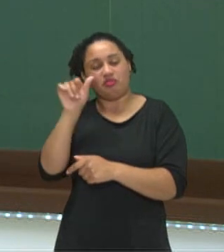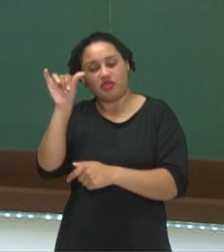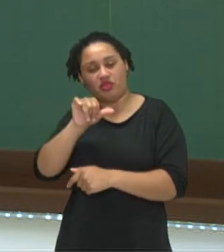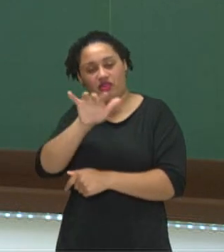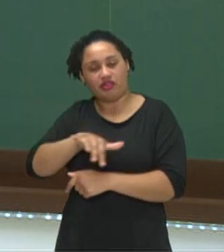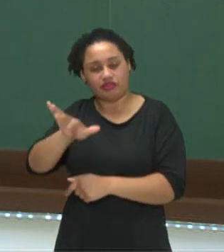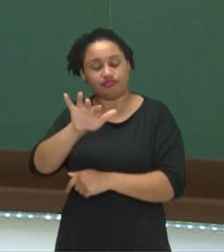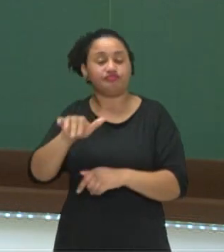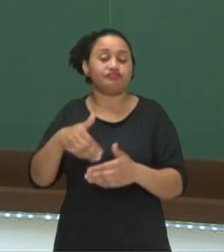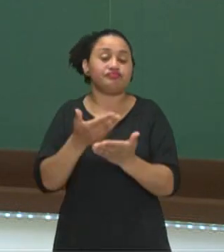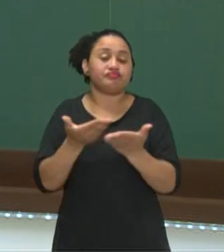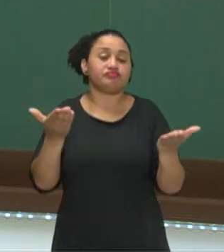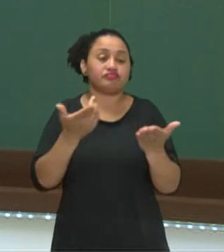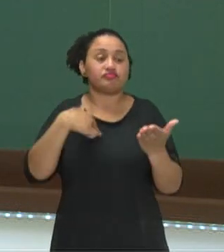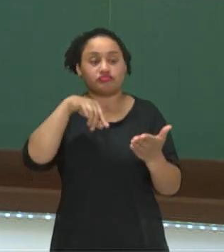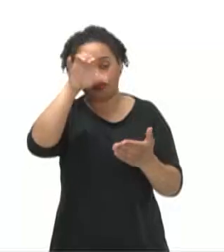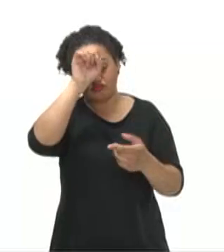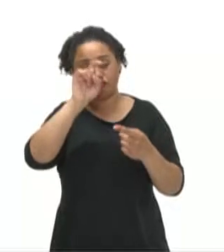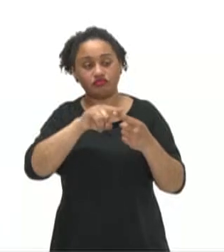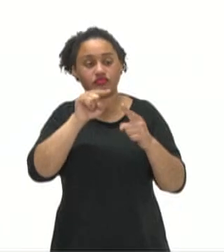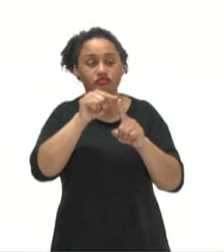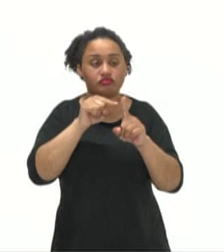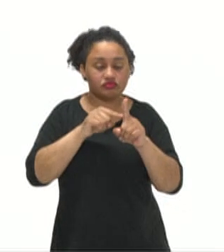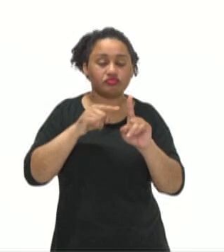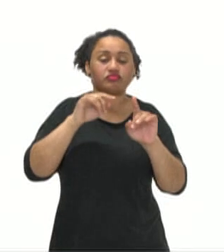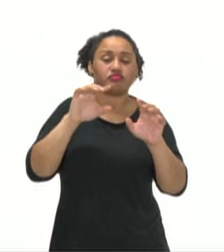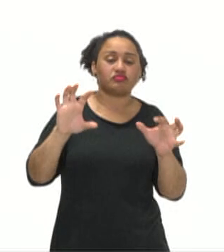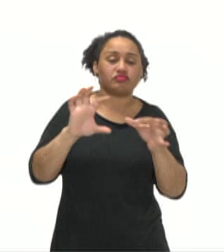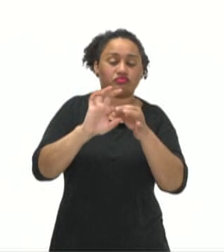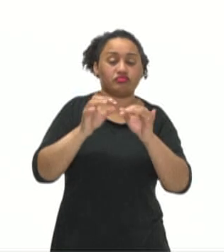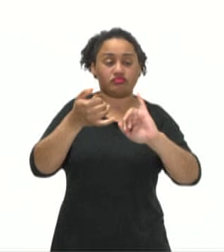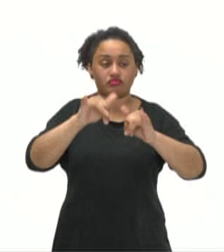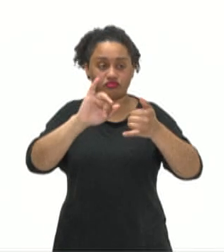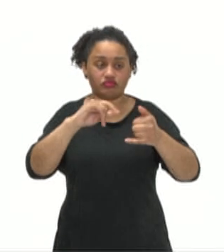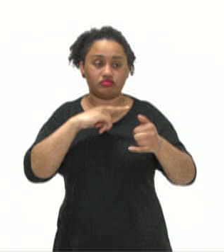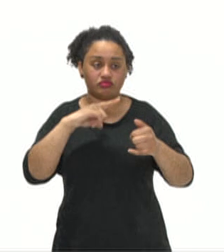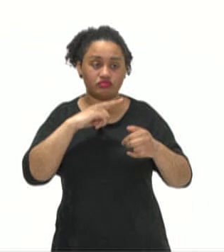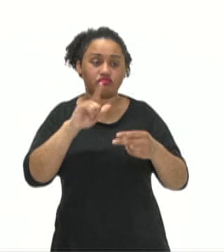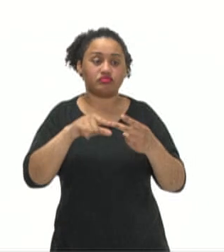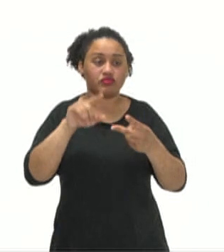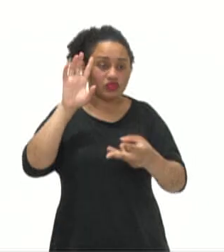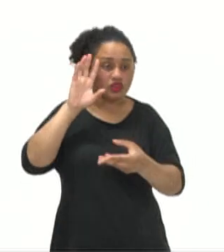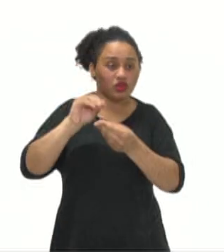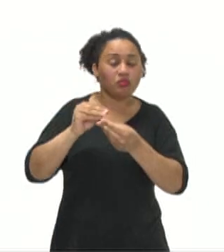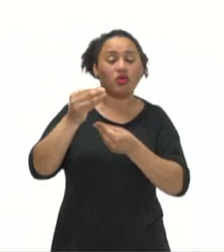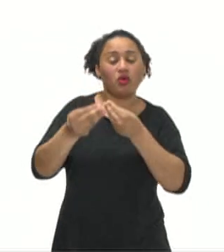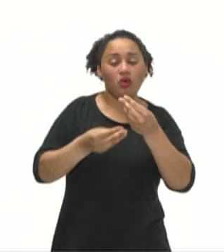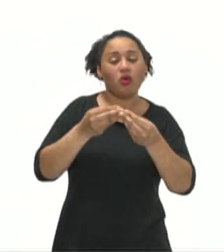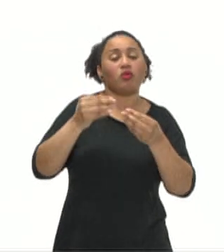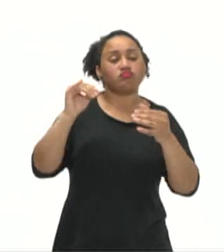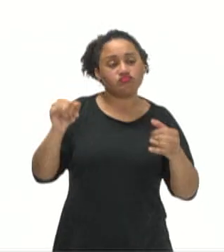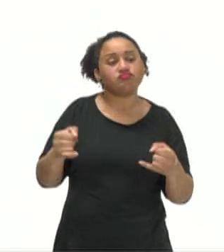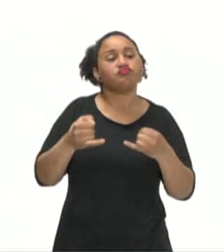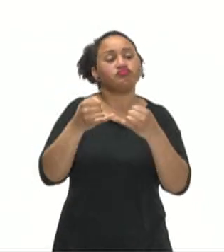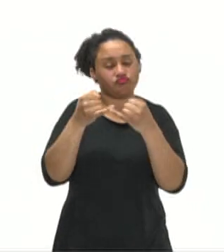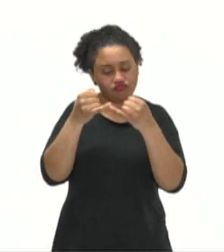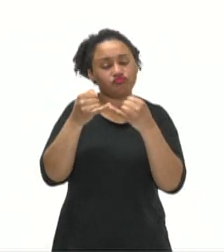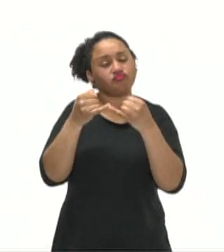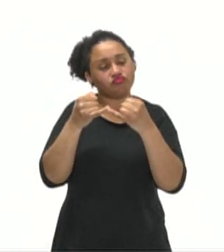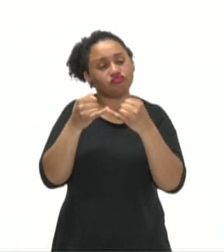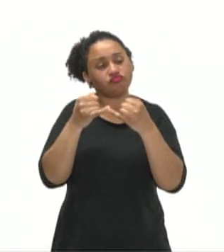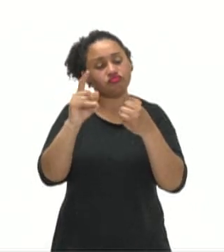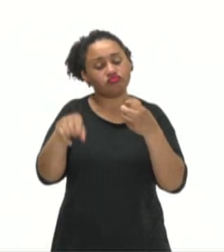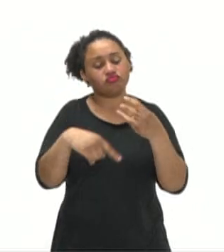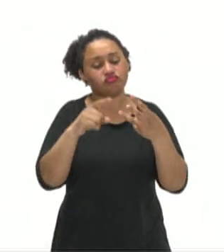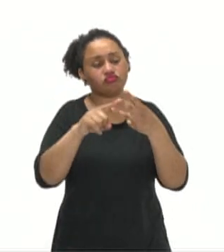Na aula de hoje, então, estudamos os tipos de ligações químicas existentes, compreendemos o que são ligações iônicas